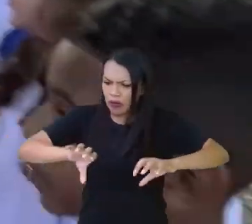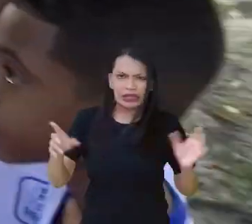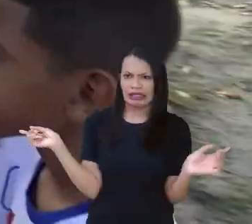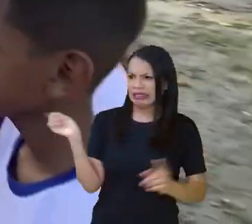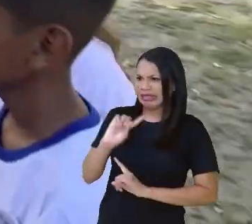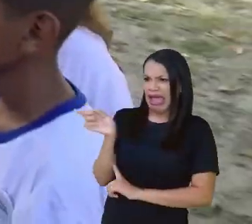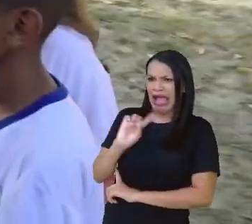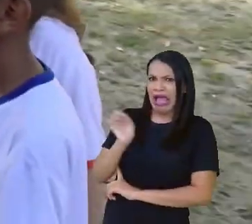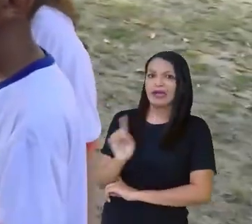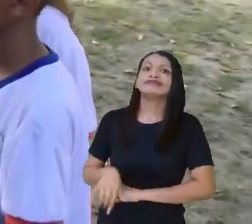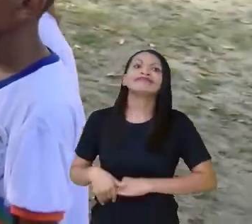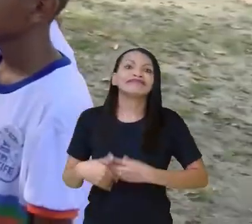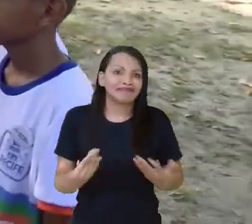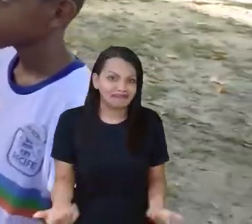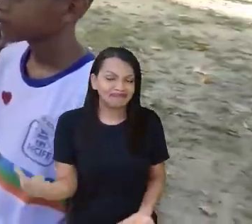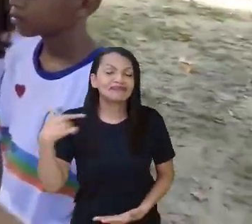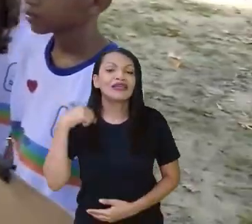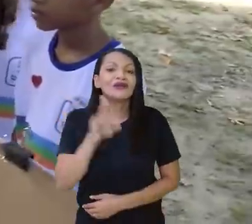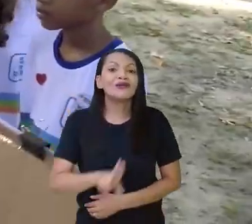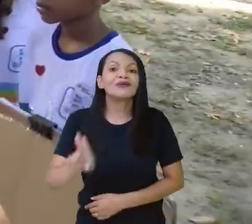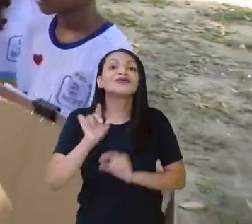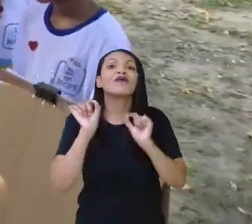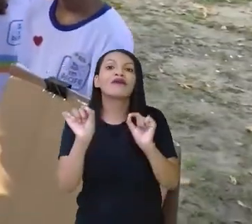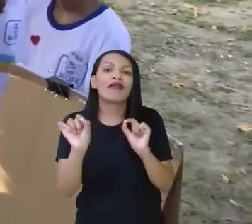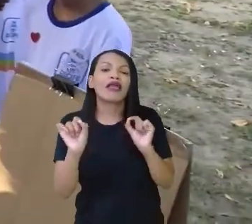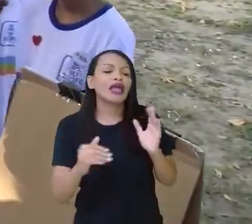Não, né? Eu utilizei uma